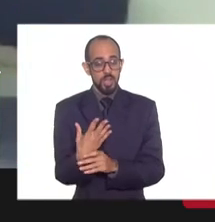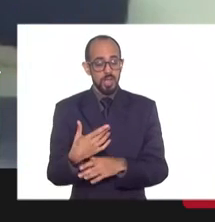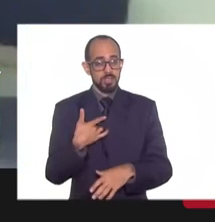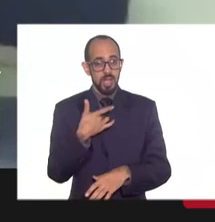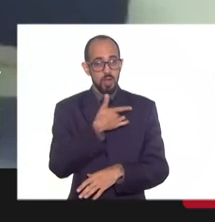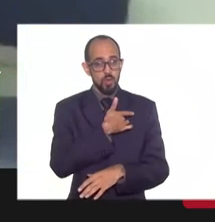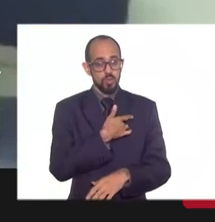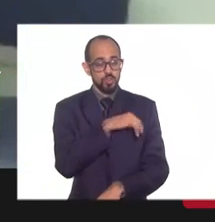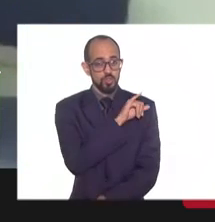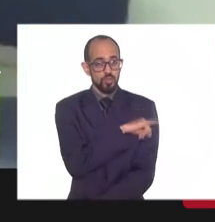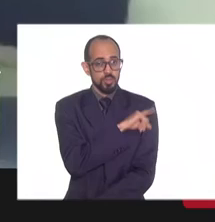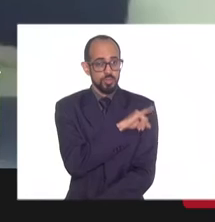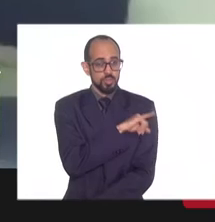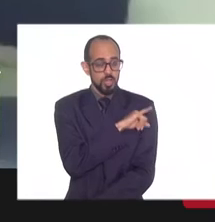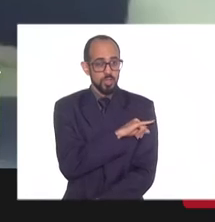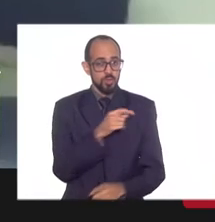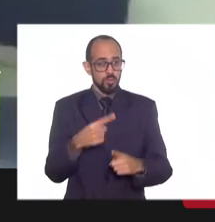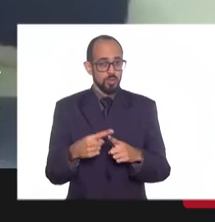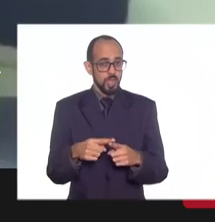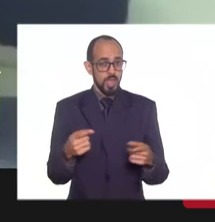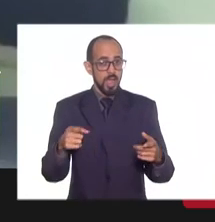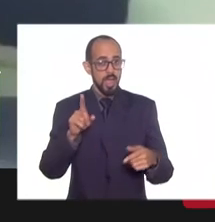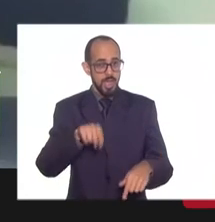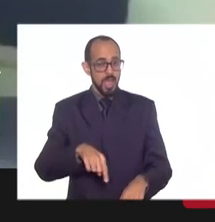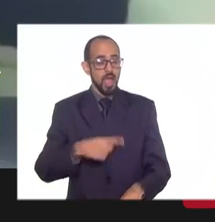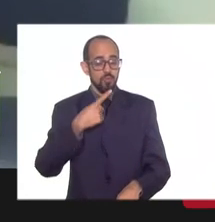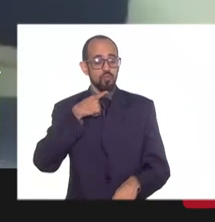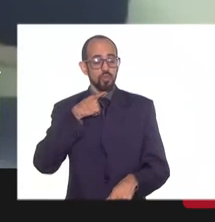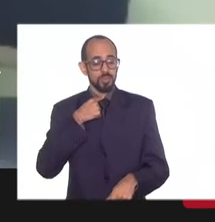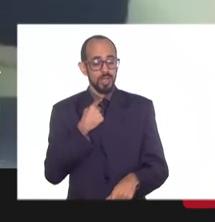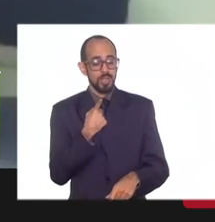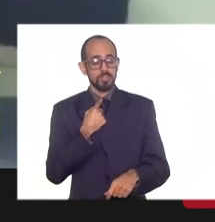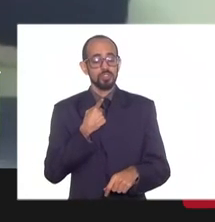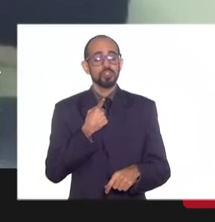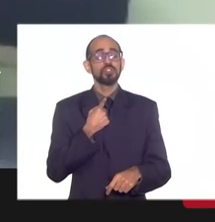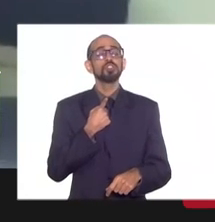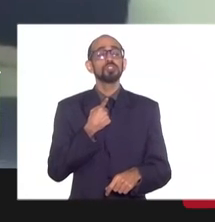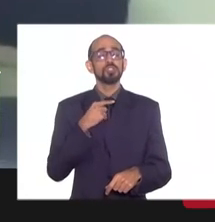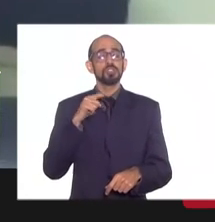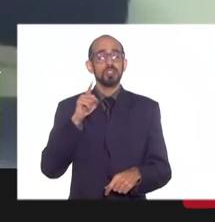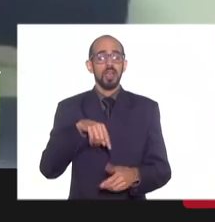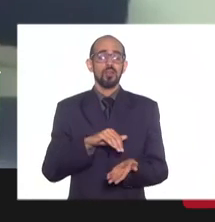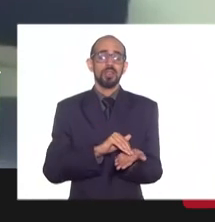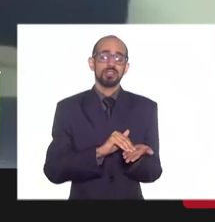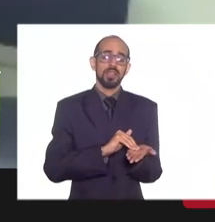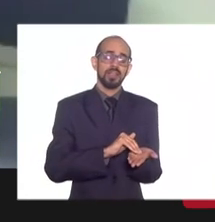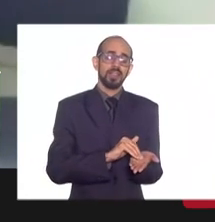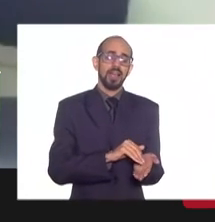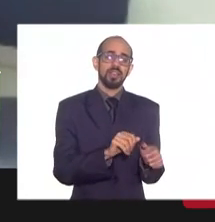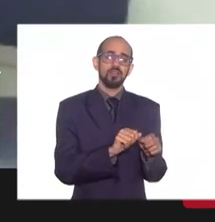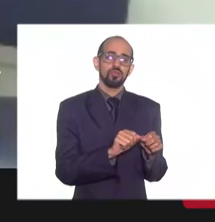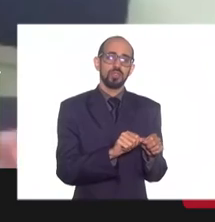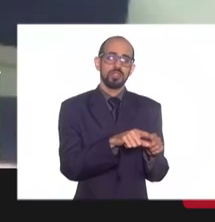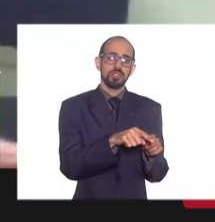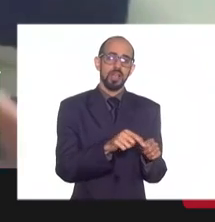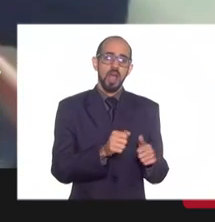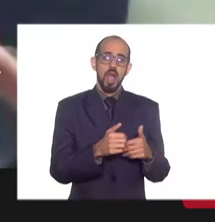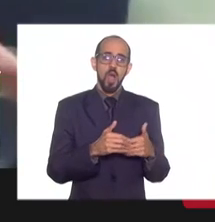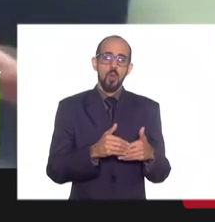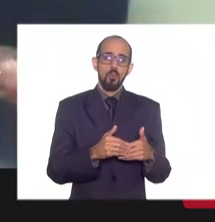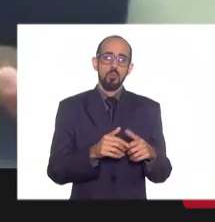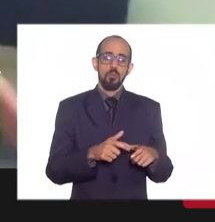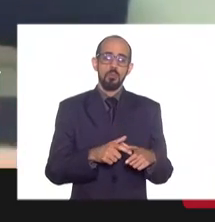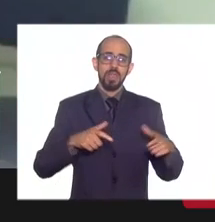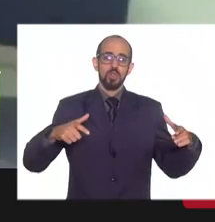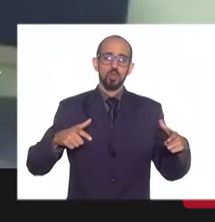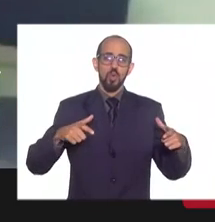do Rio de Janeiro porque essa é a vontade e foi isso que a nossa secretária fez ampliou tudo que